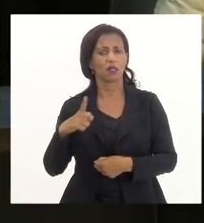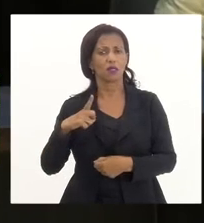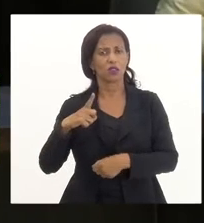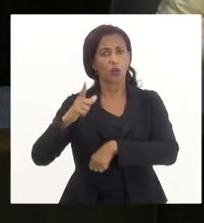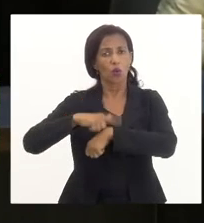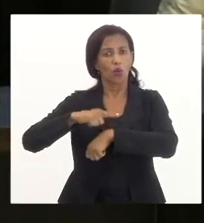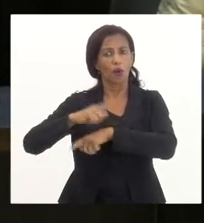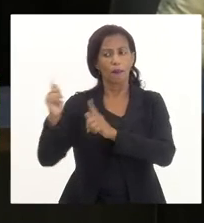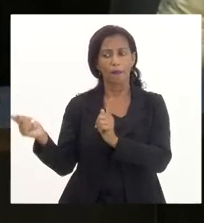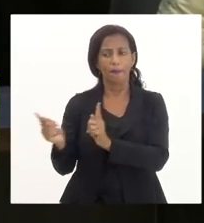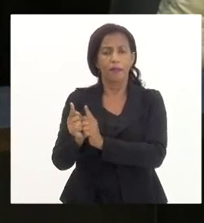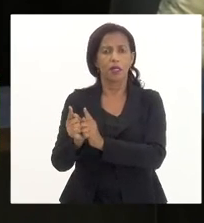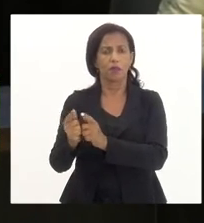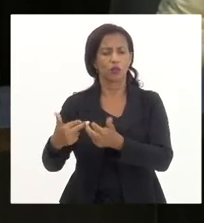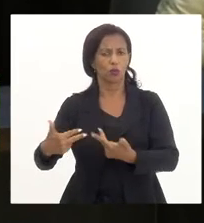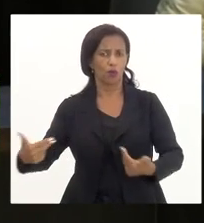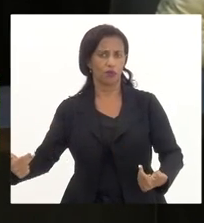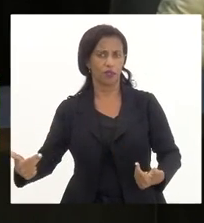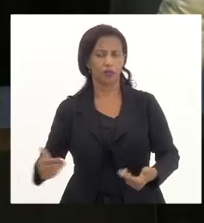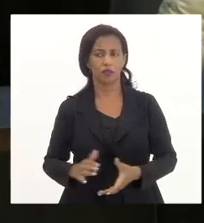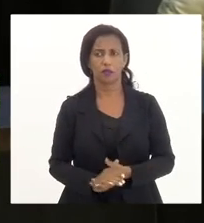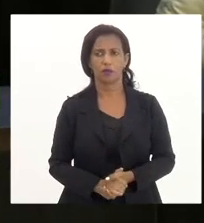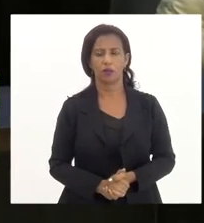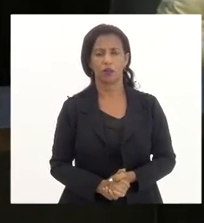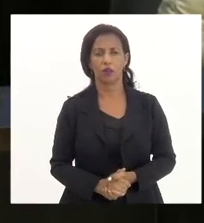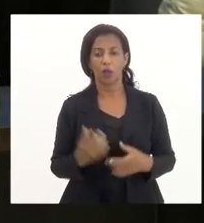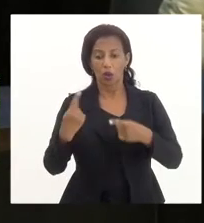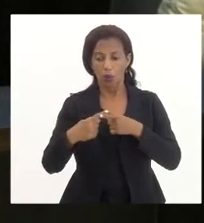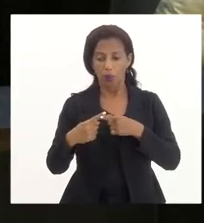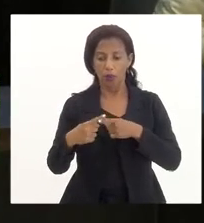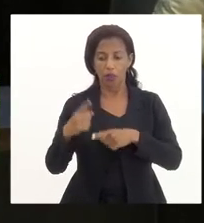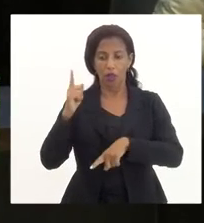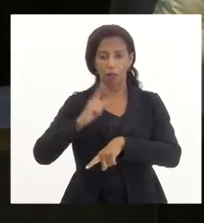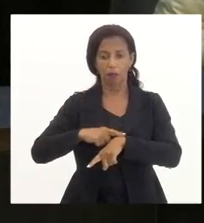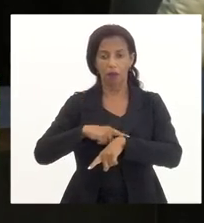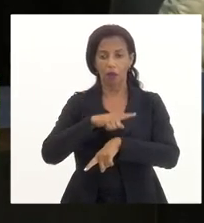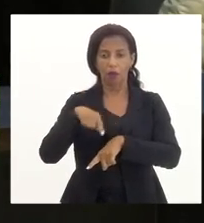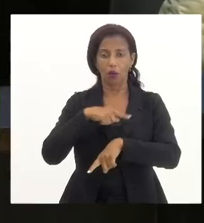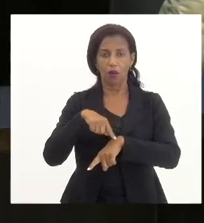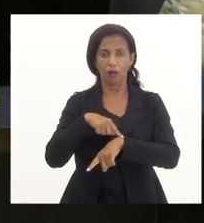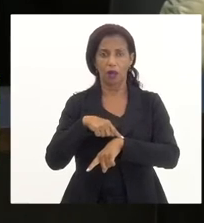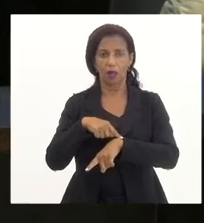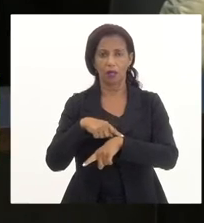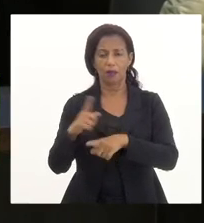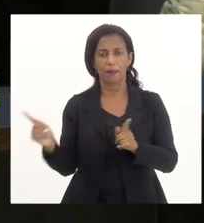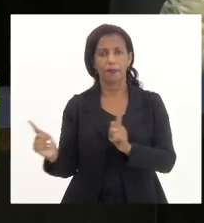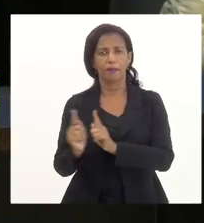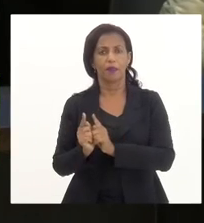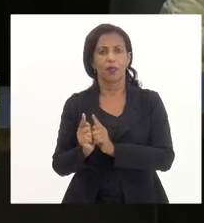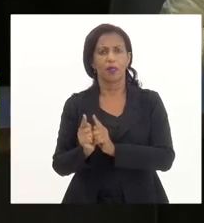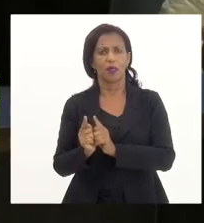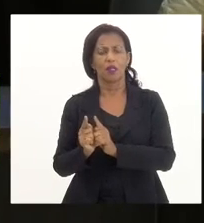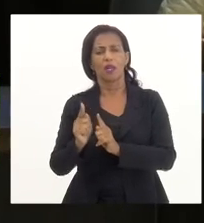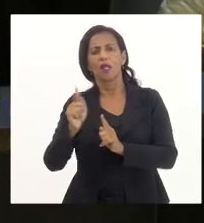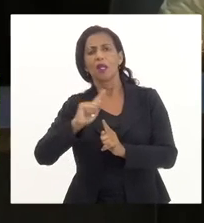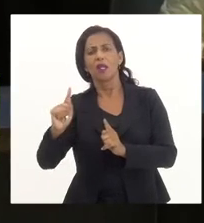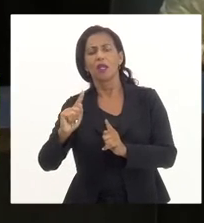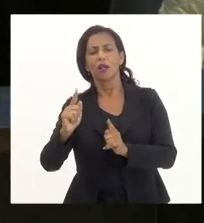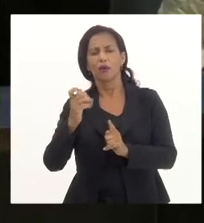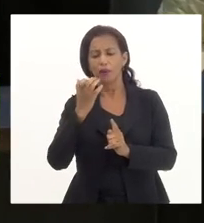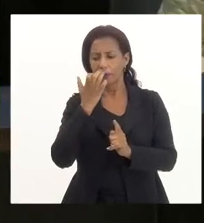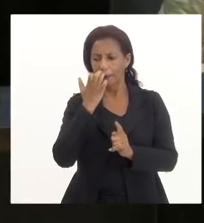uma carga horária mínima de qualificação é porque uma carga horária mínima de qualificação e não uma cláusula de desempenho